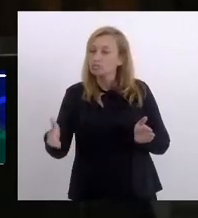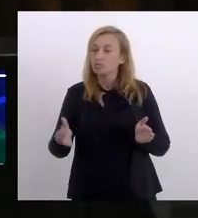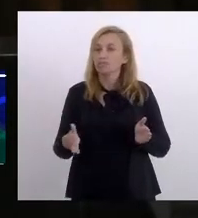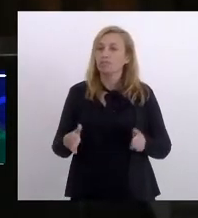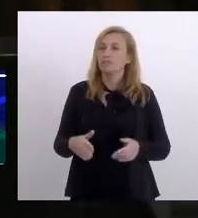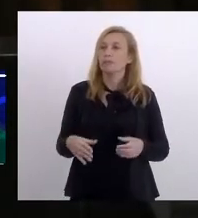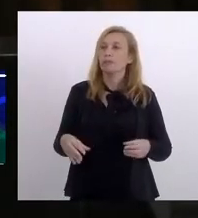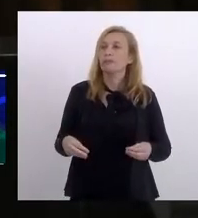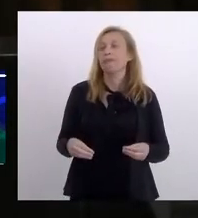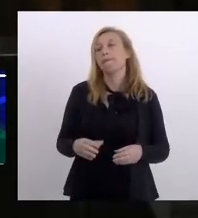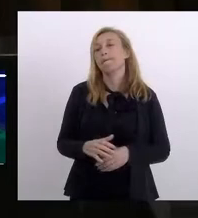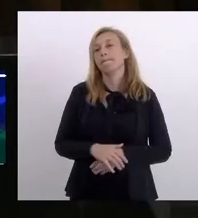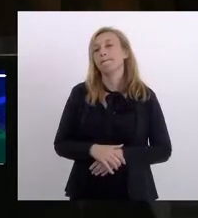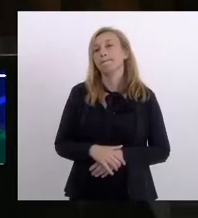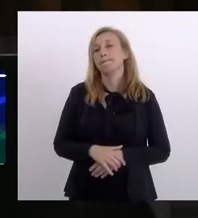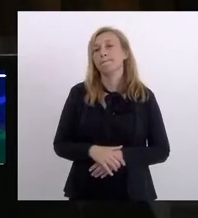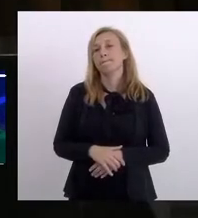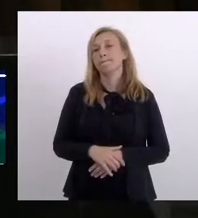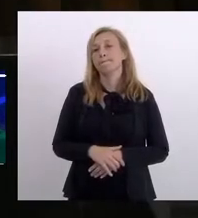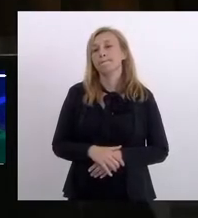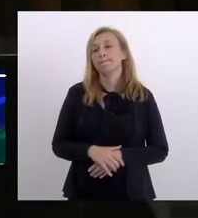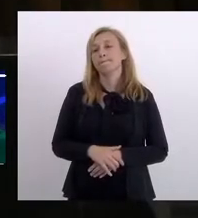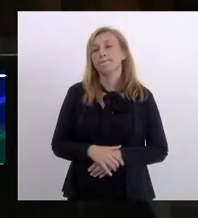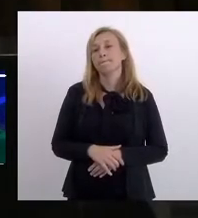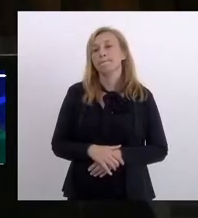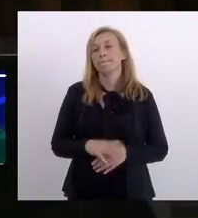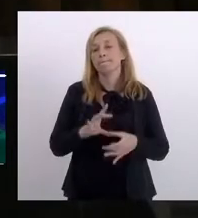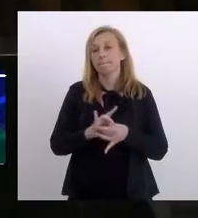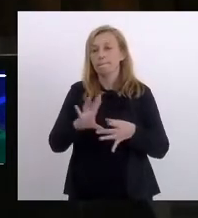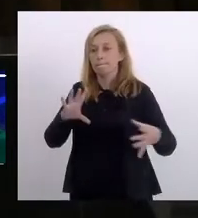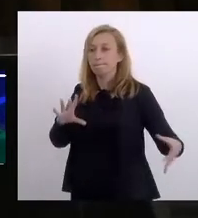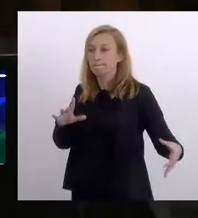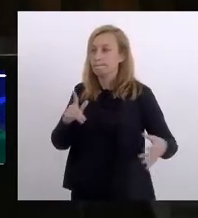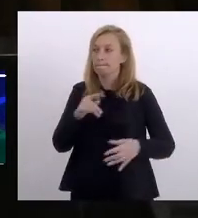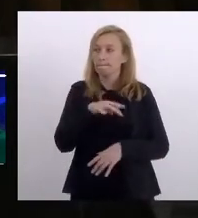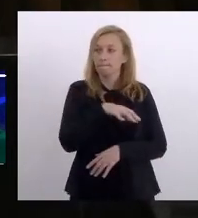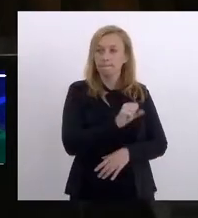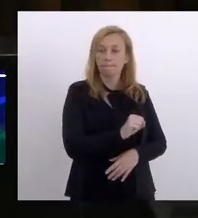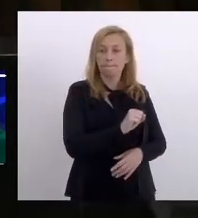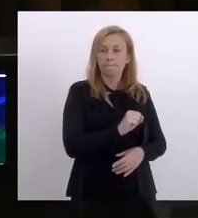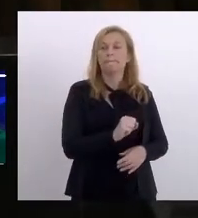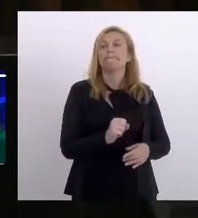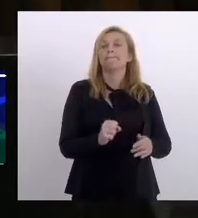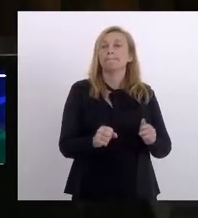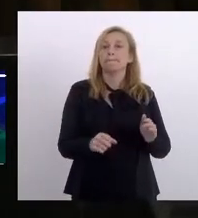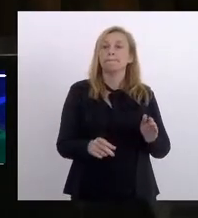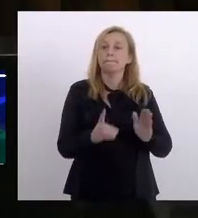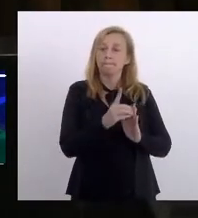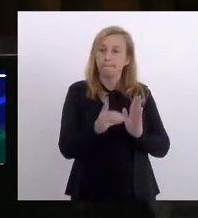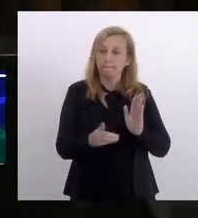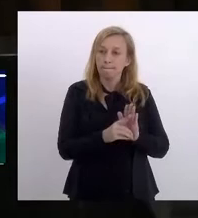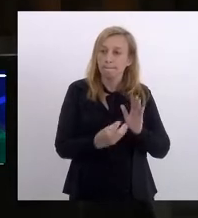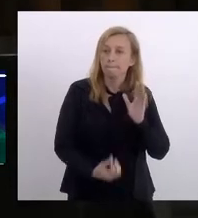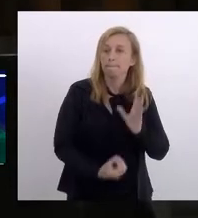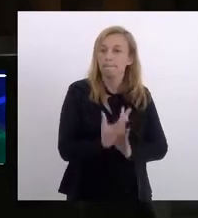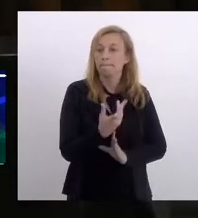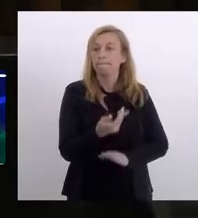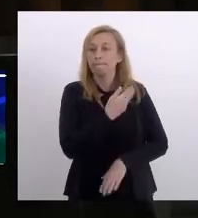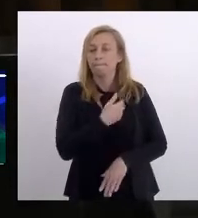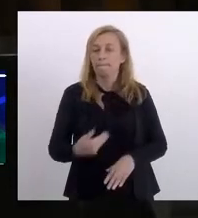que envolveu, desde a desvinculação de receitas, decretos que o governador fez de